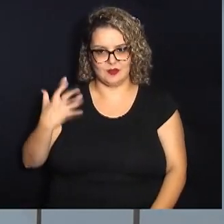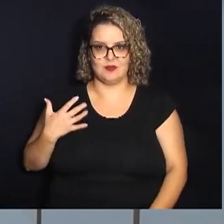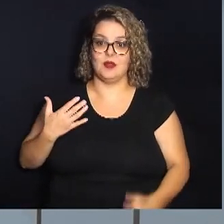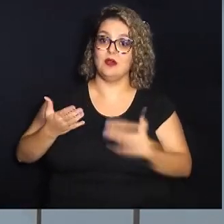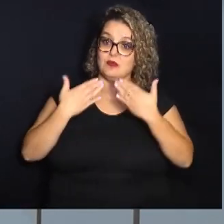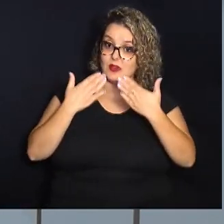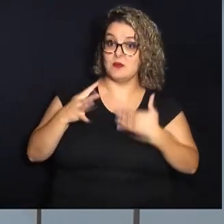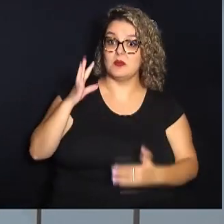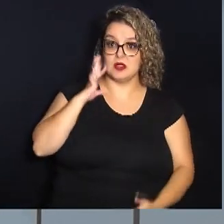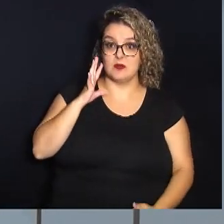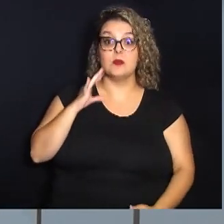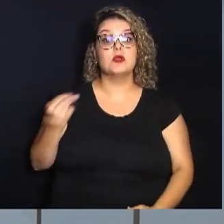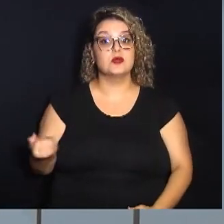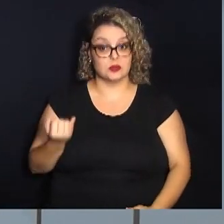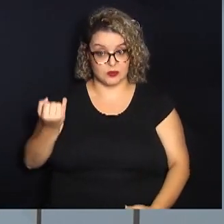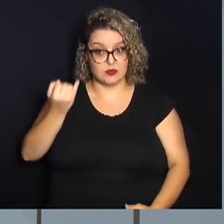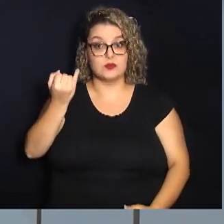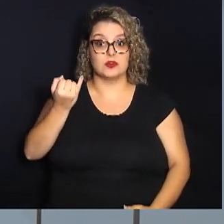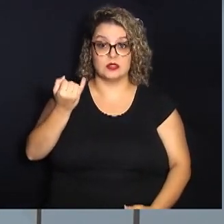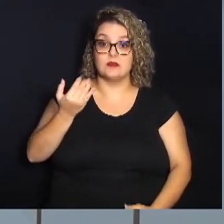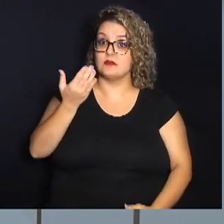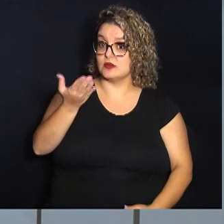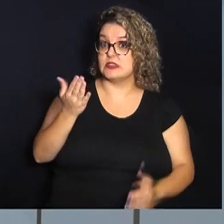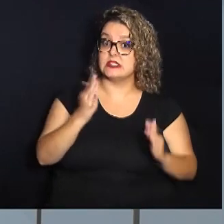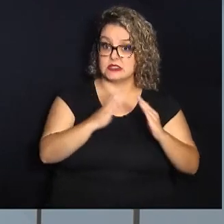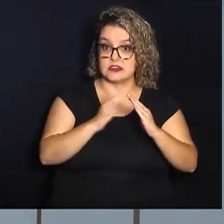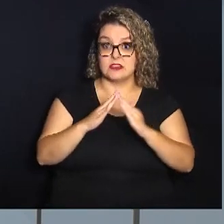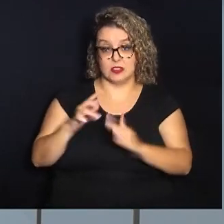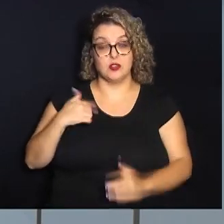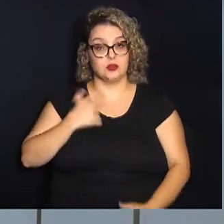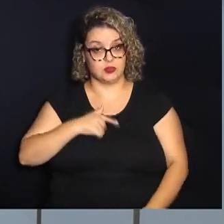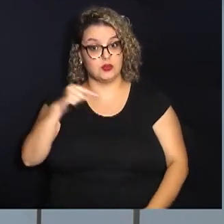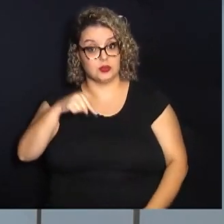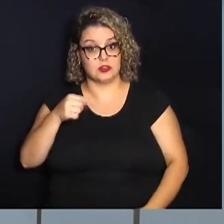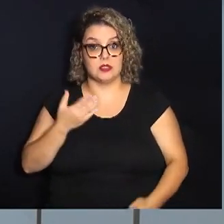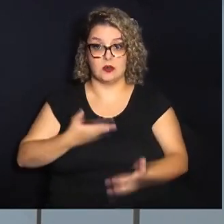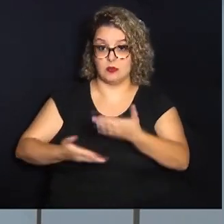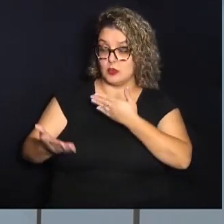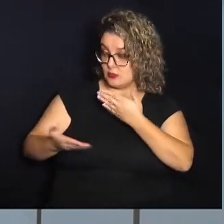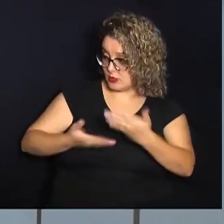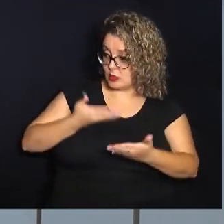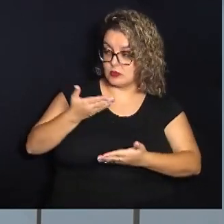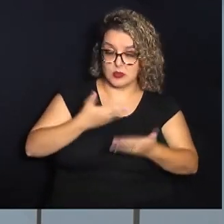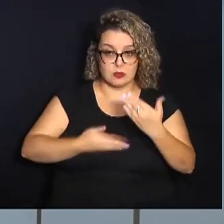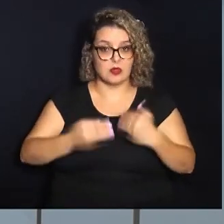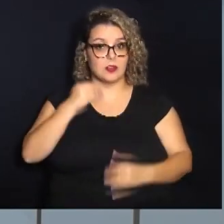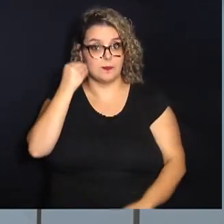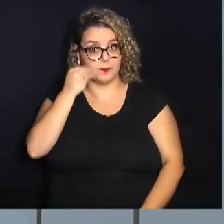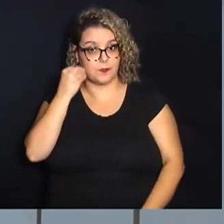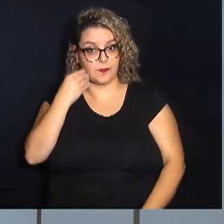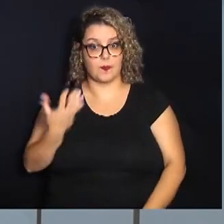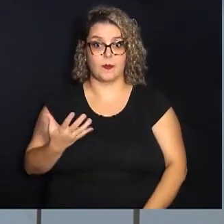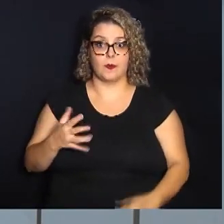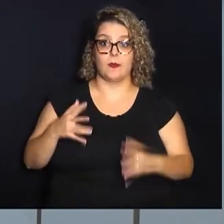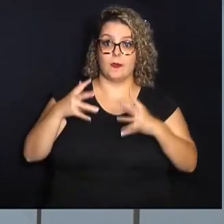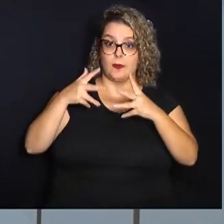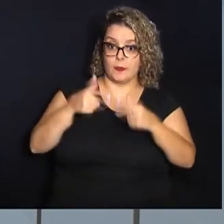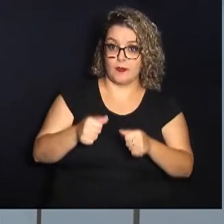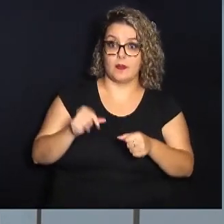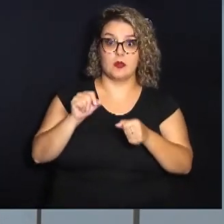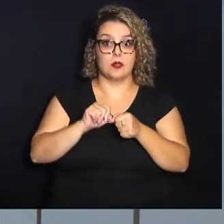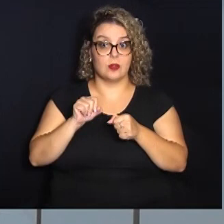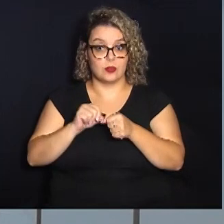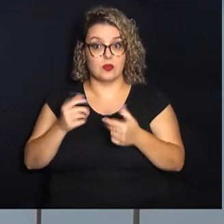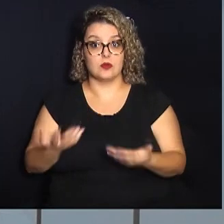bacana, eu acho que muito importante para você que está em casa, nós aqui, compartilharmos essas experiências e tudo que tem sido feito aí